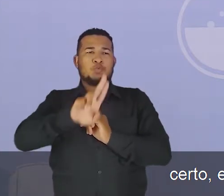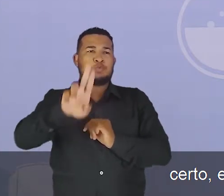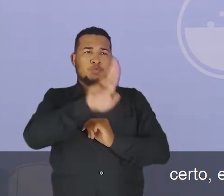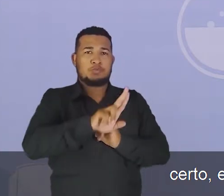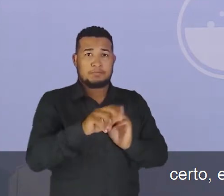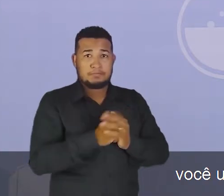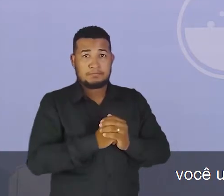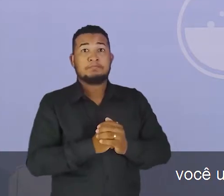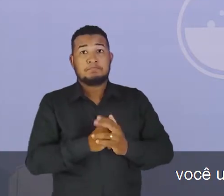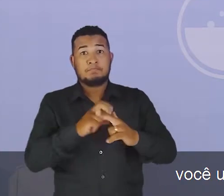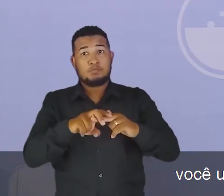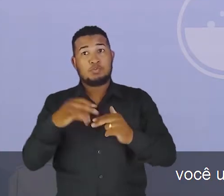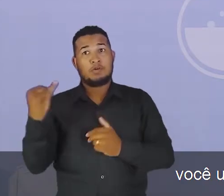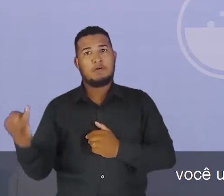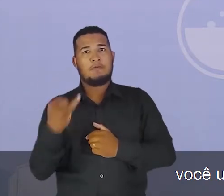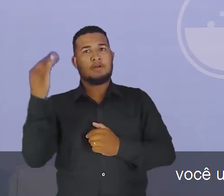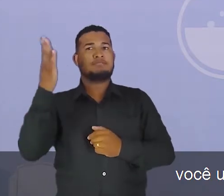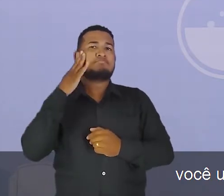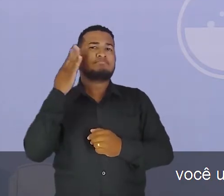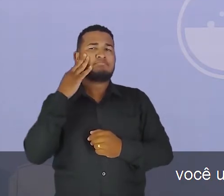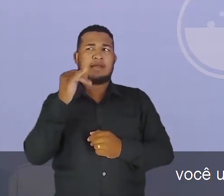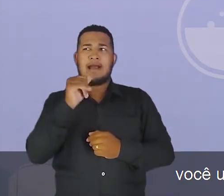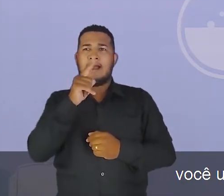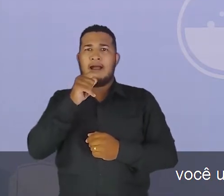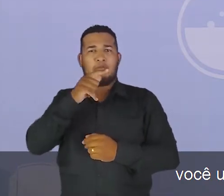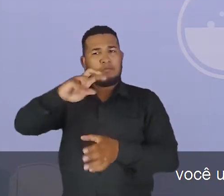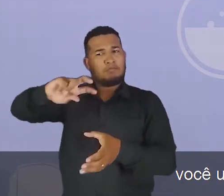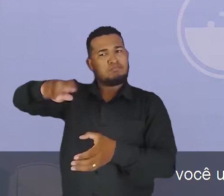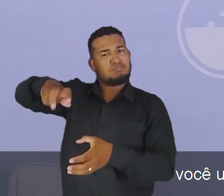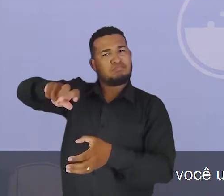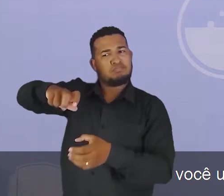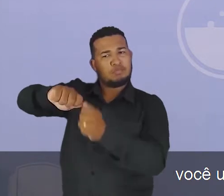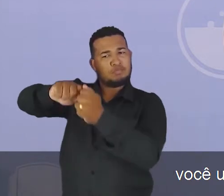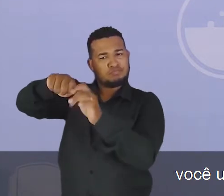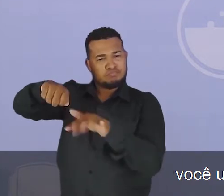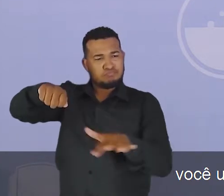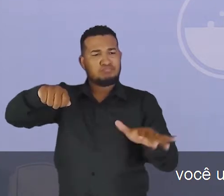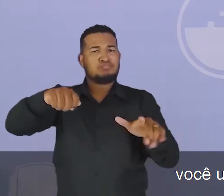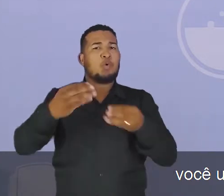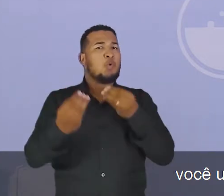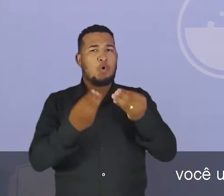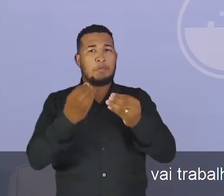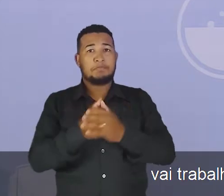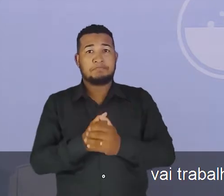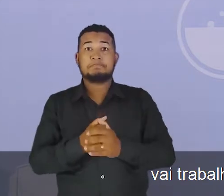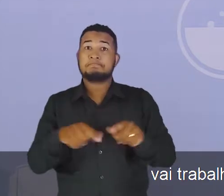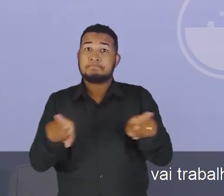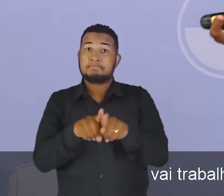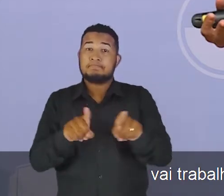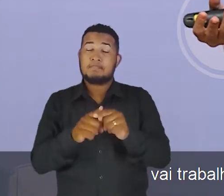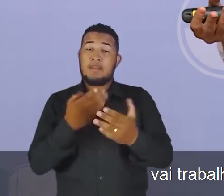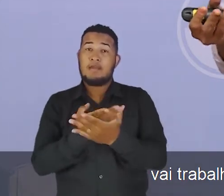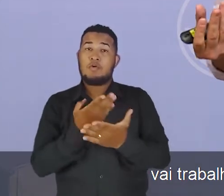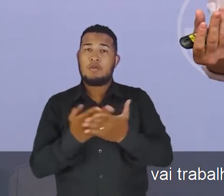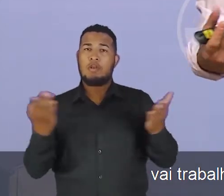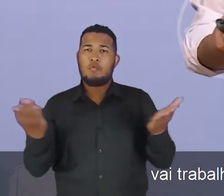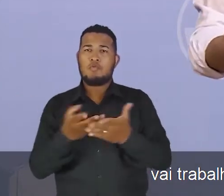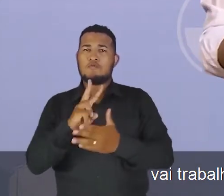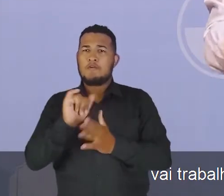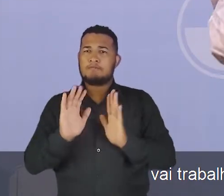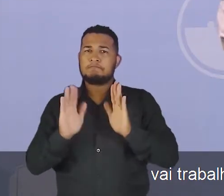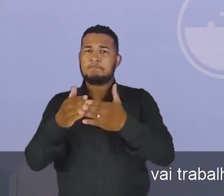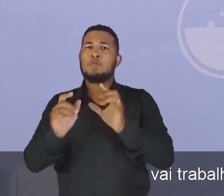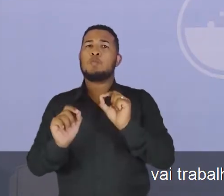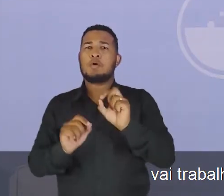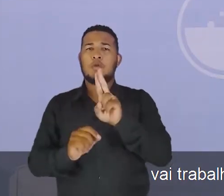vem a água que você utiliza aí na sua casa, certo? Agora, a aula de hoje também vai trabalhar um pouquinho sobre o que nós chamamos